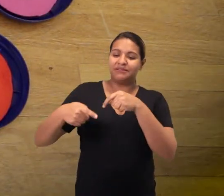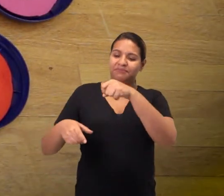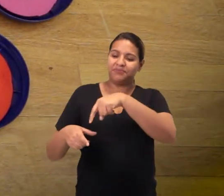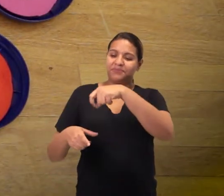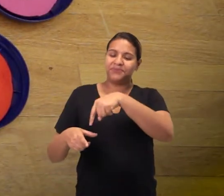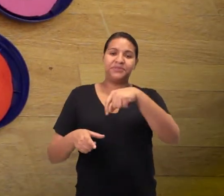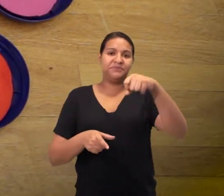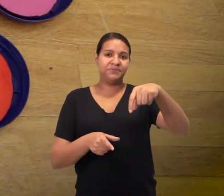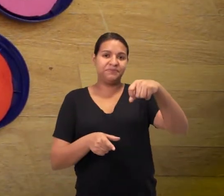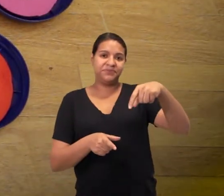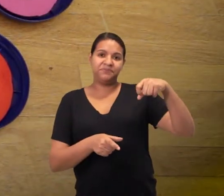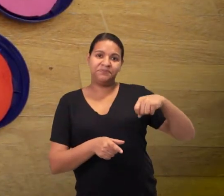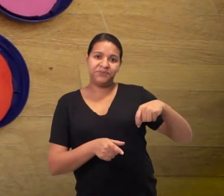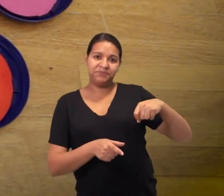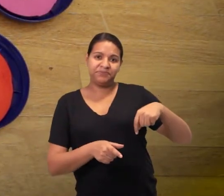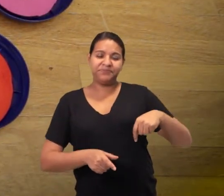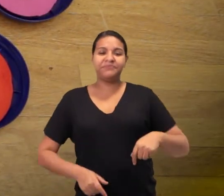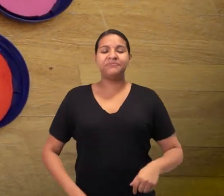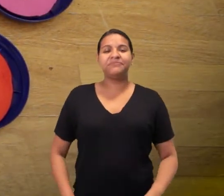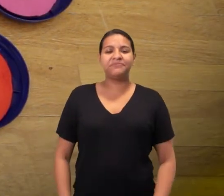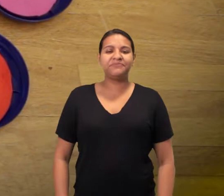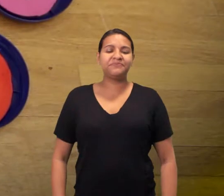1, 2.